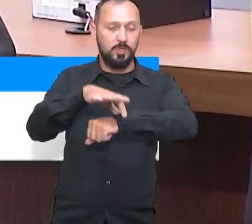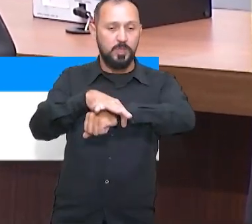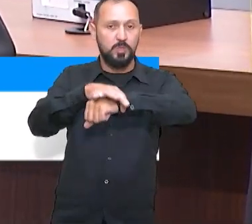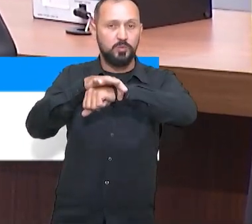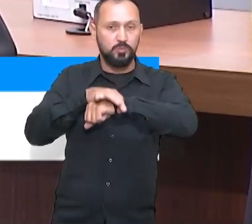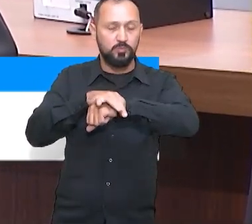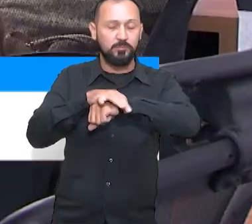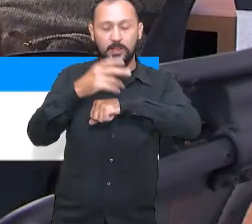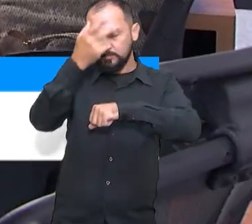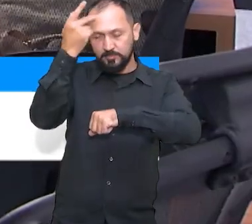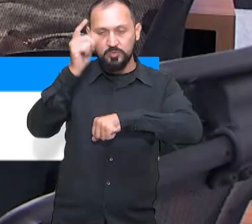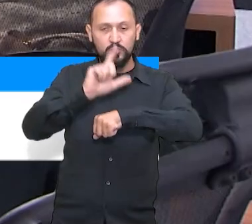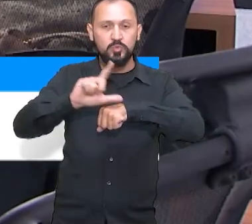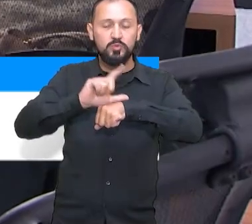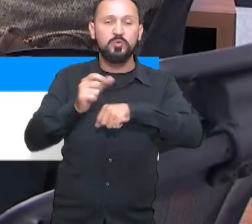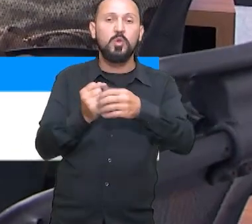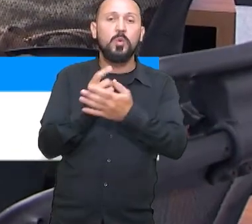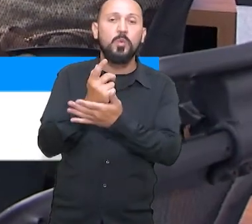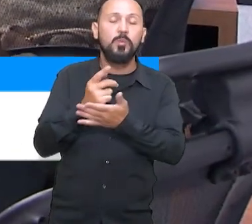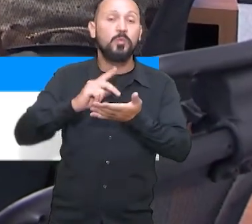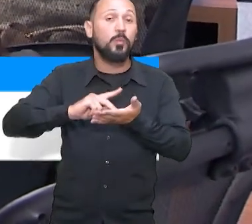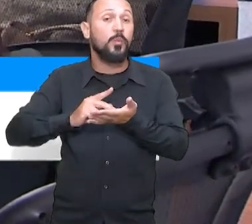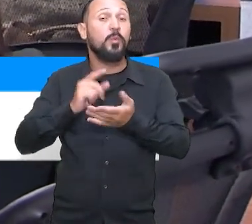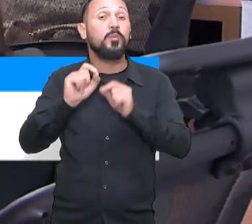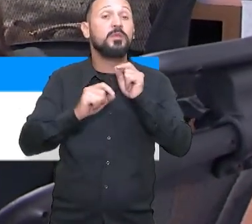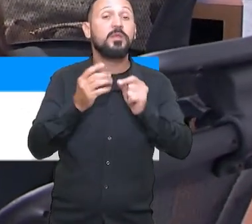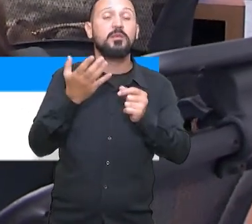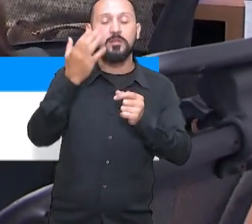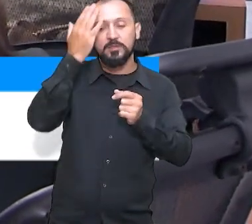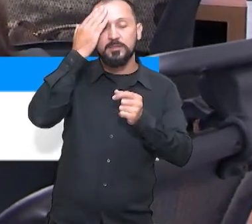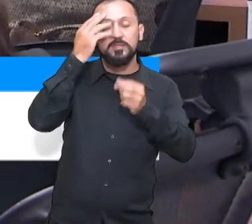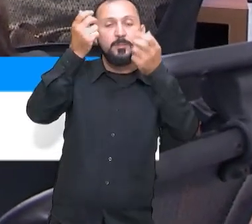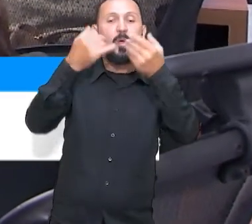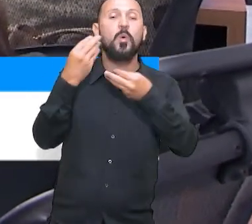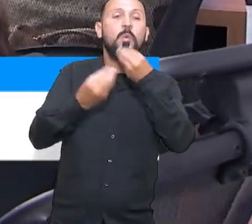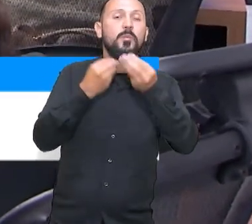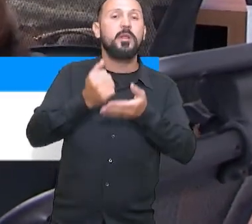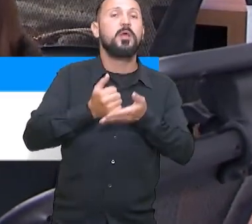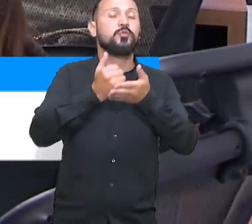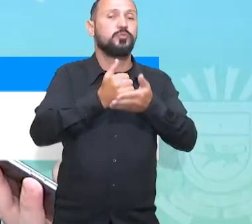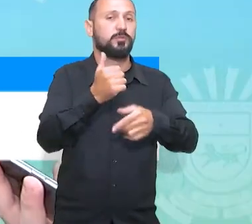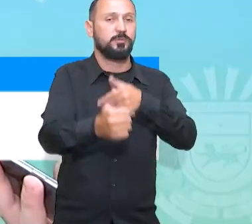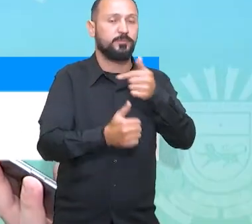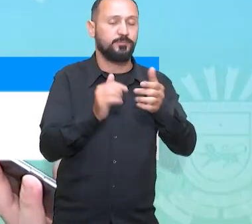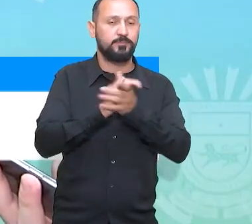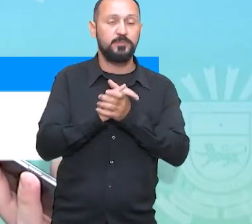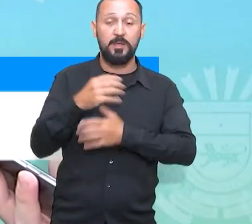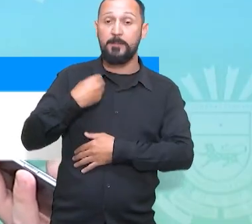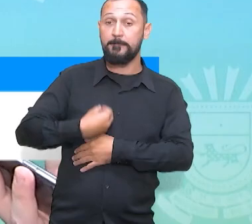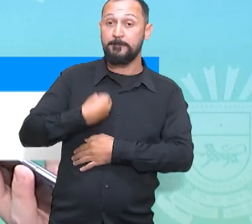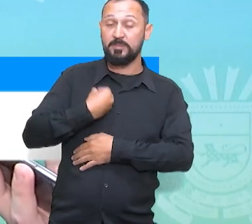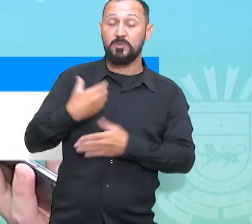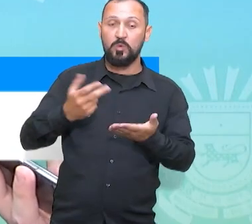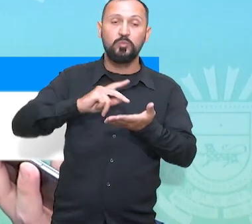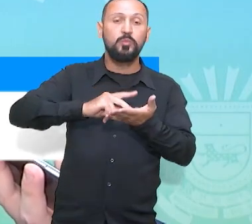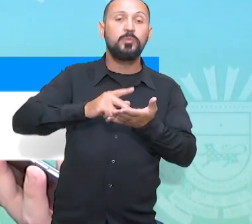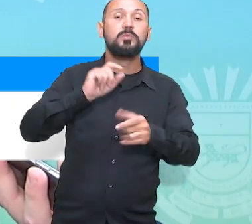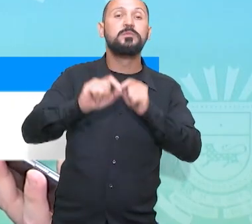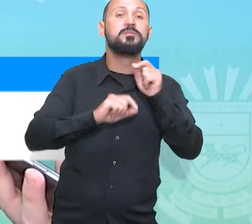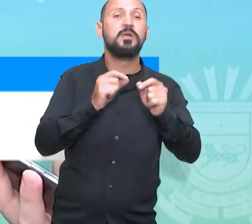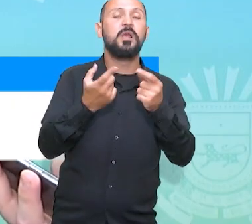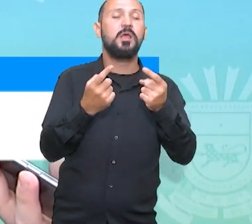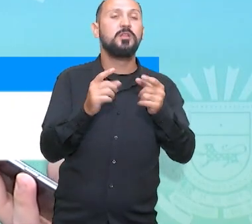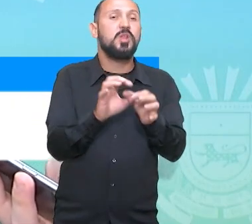do Consumidor, o PROCON-MS, que falou sobre a contribuição do órgão para os trabalhos. A participação do PROCON hoje é no sentido